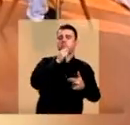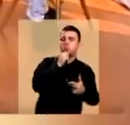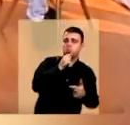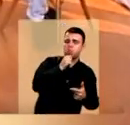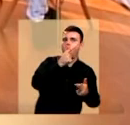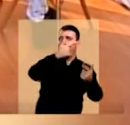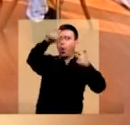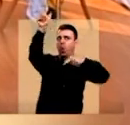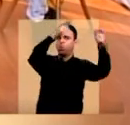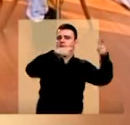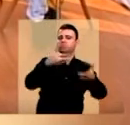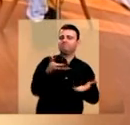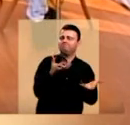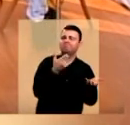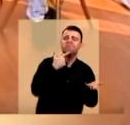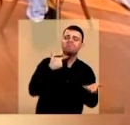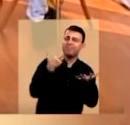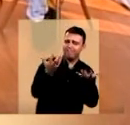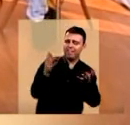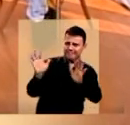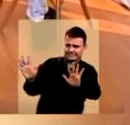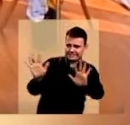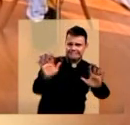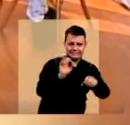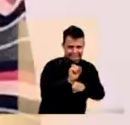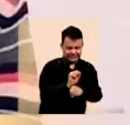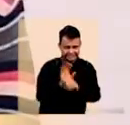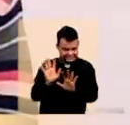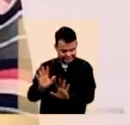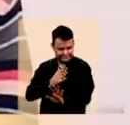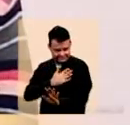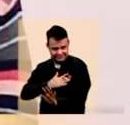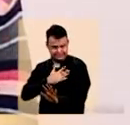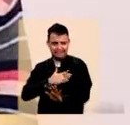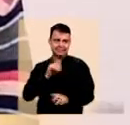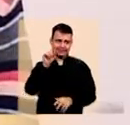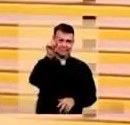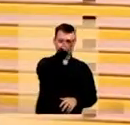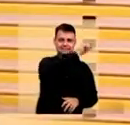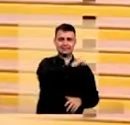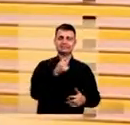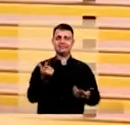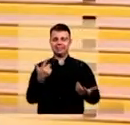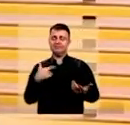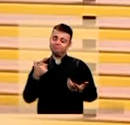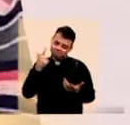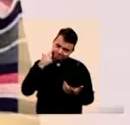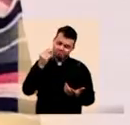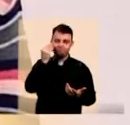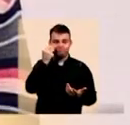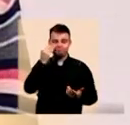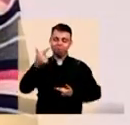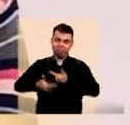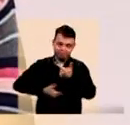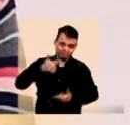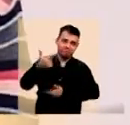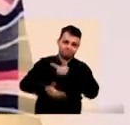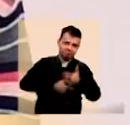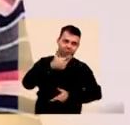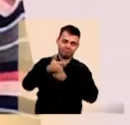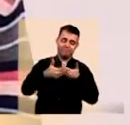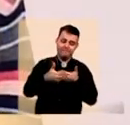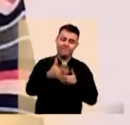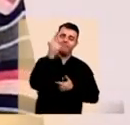Tem outros que não participaram ainda, a gente vai dar essa chance, né, para elas. A gente fica fazendo esse trabalho, entendeu?